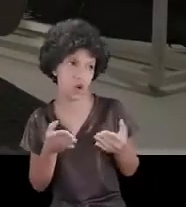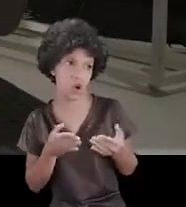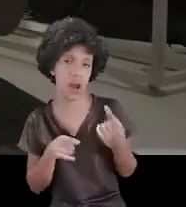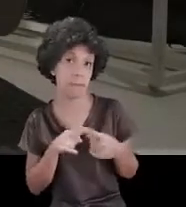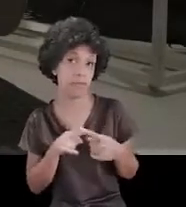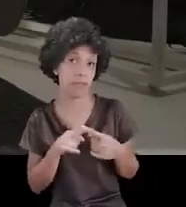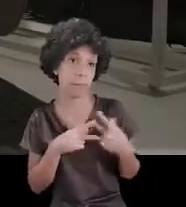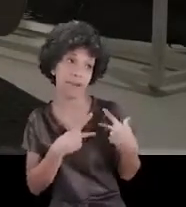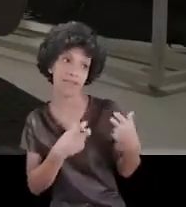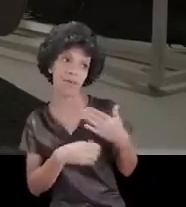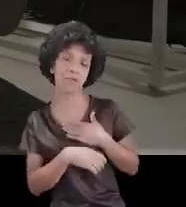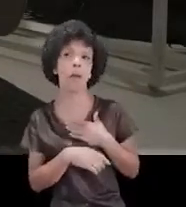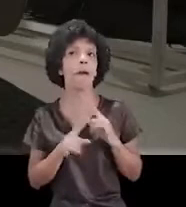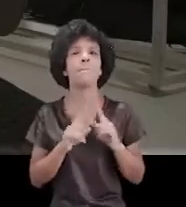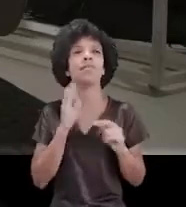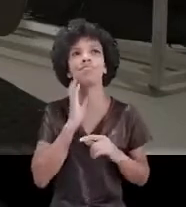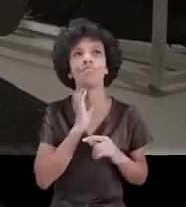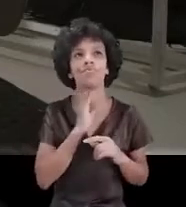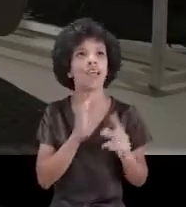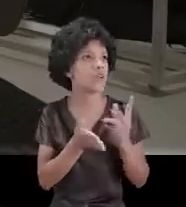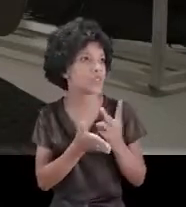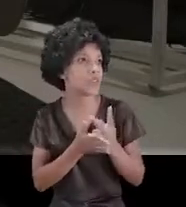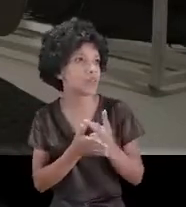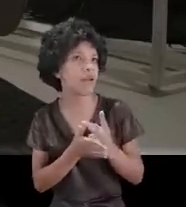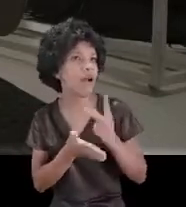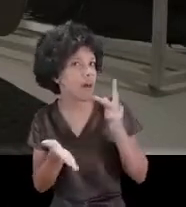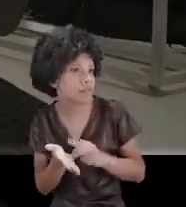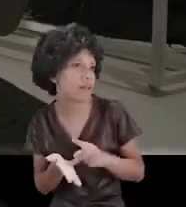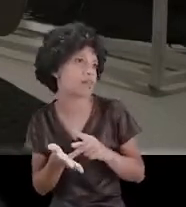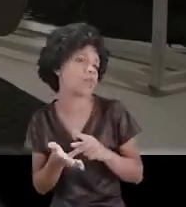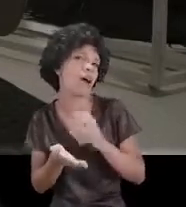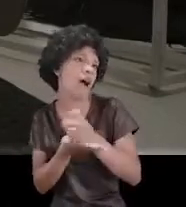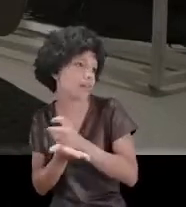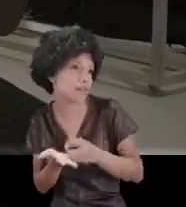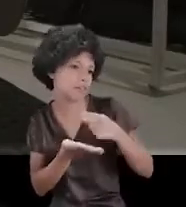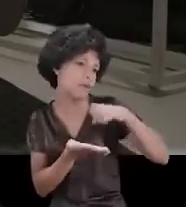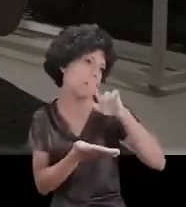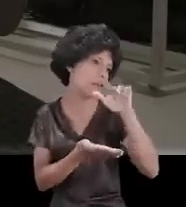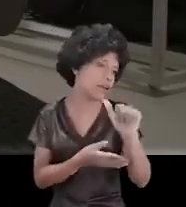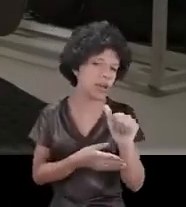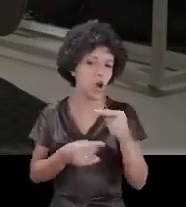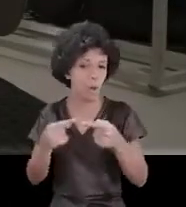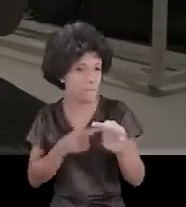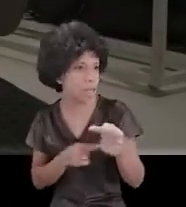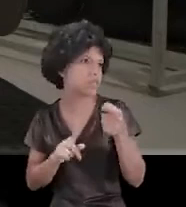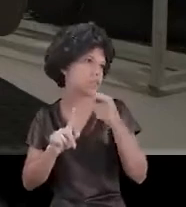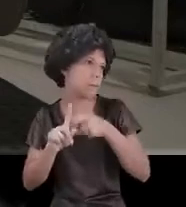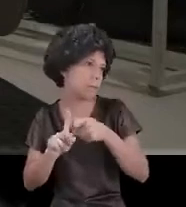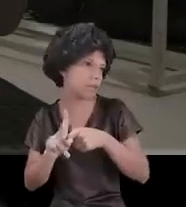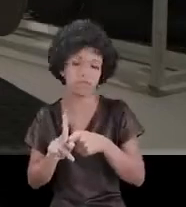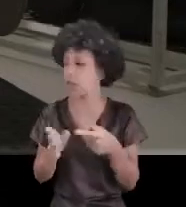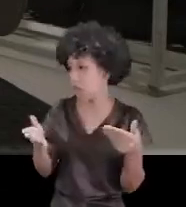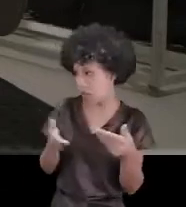na verdade notaram por mim eu sempre acerto aqui na mega-sena no mesmo no mesmo mês na mesma semana agora